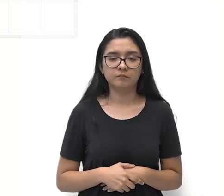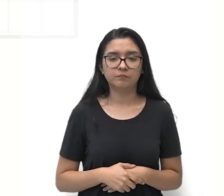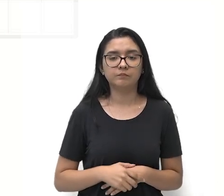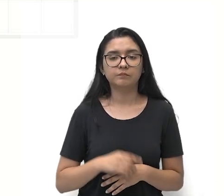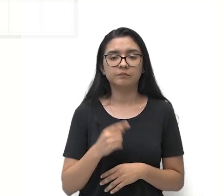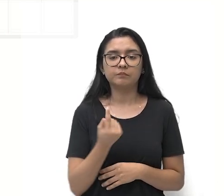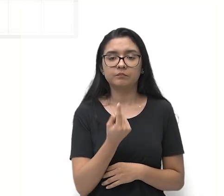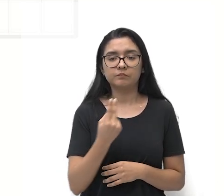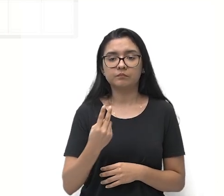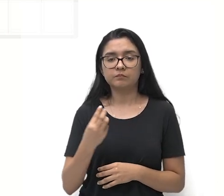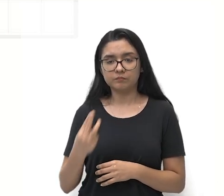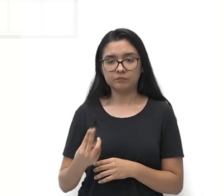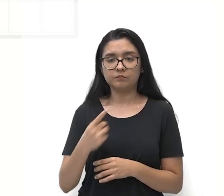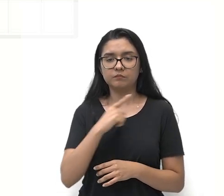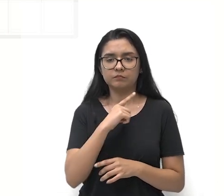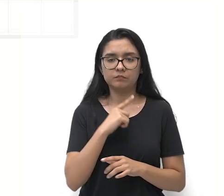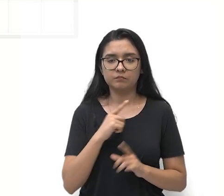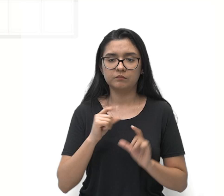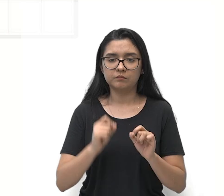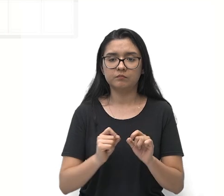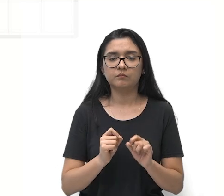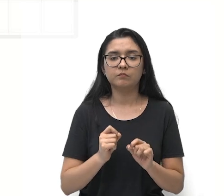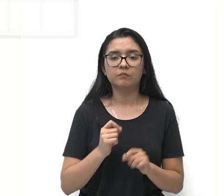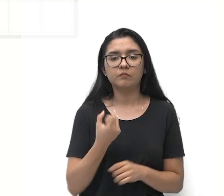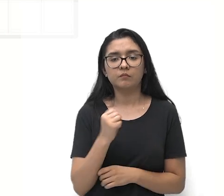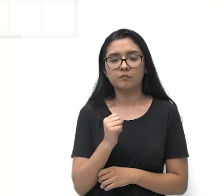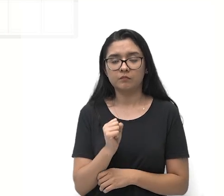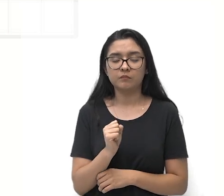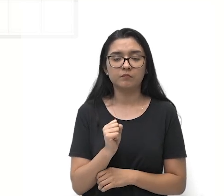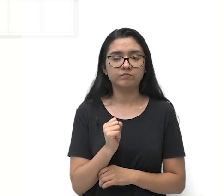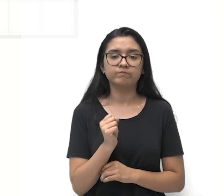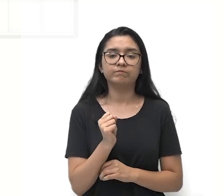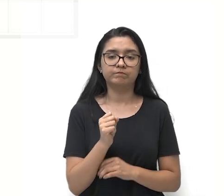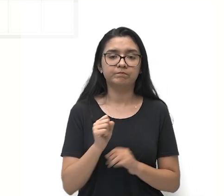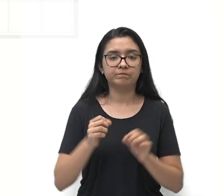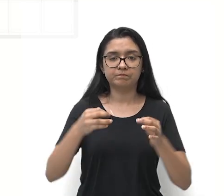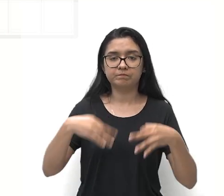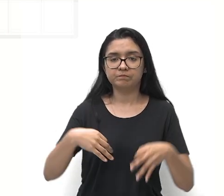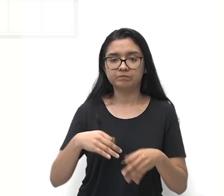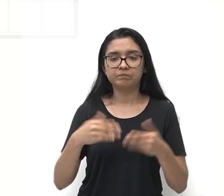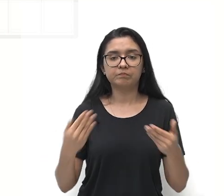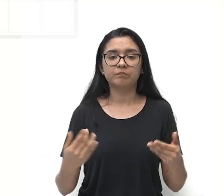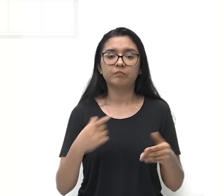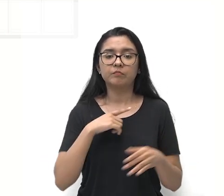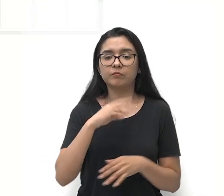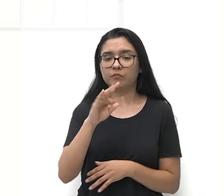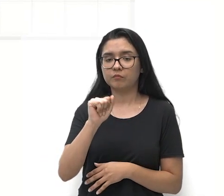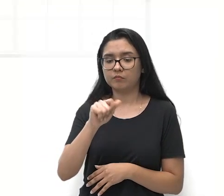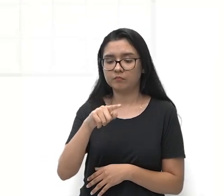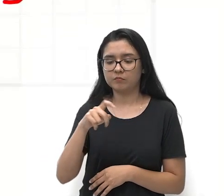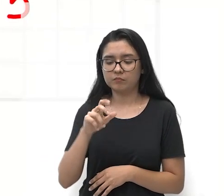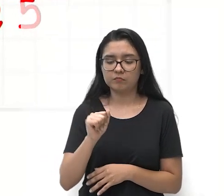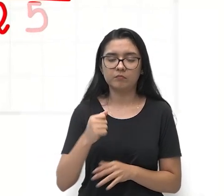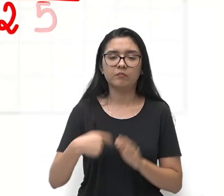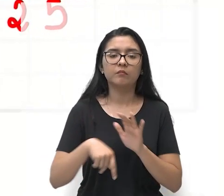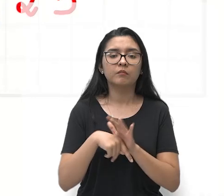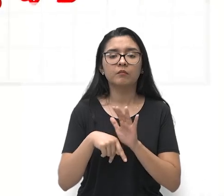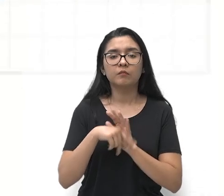1, 2, 3. 3 mais 5, 8. Então, ó, a taxa aqui,